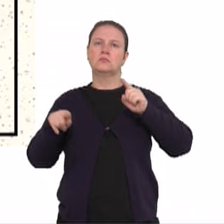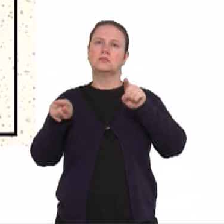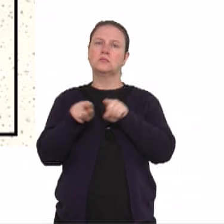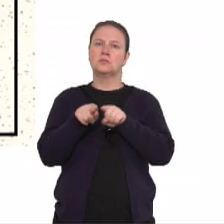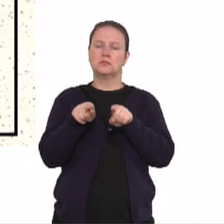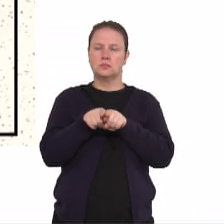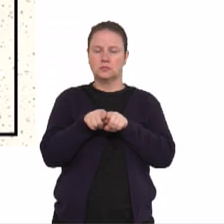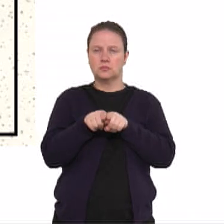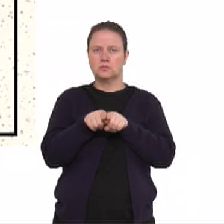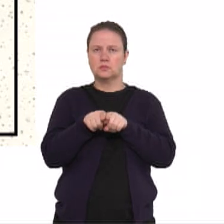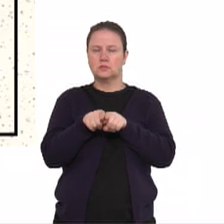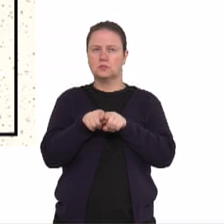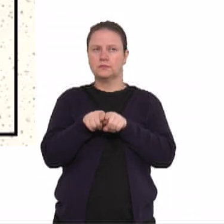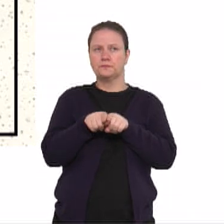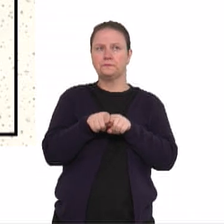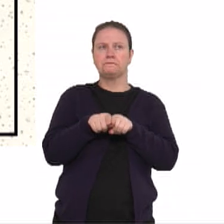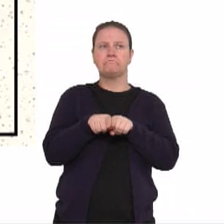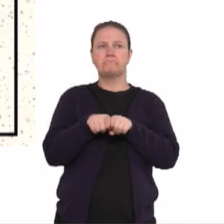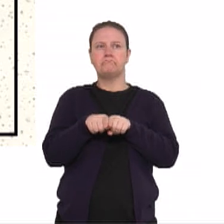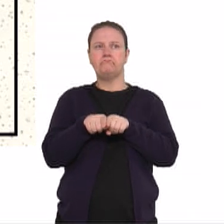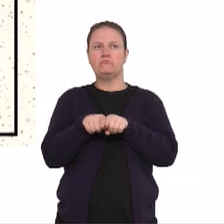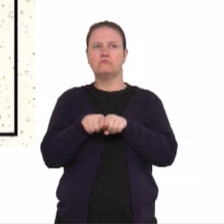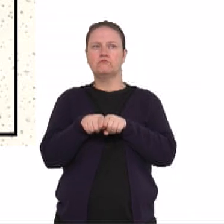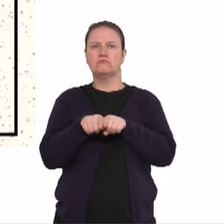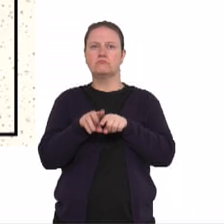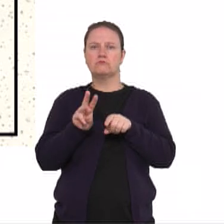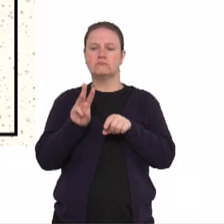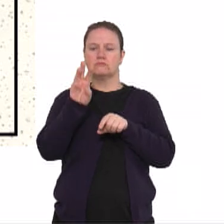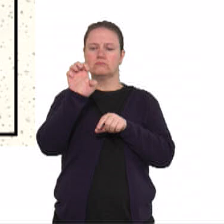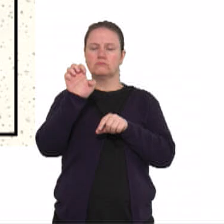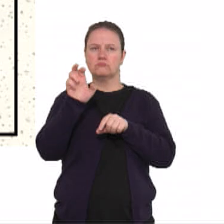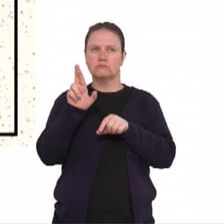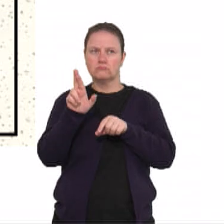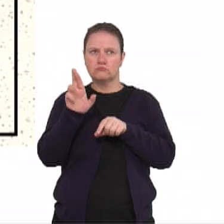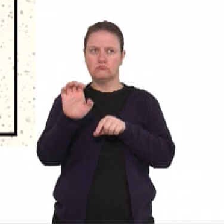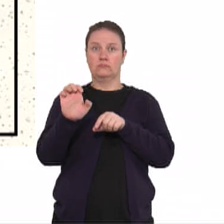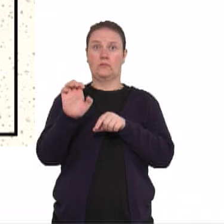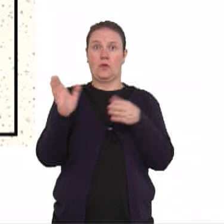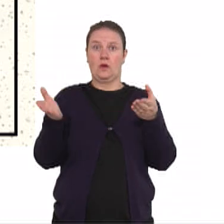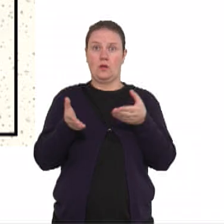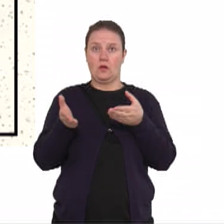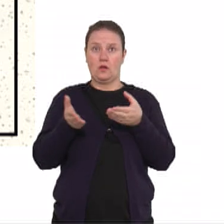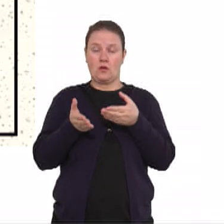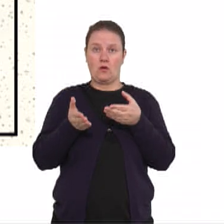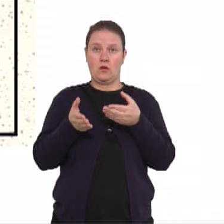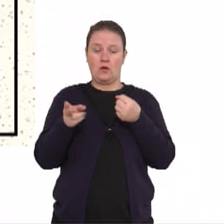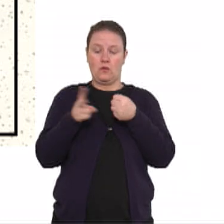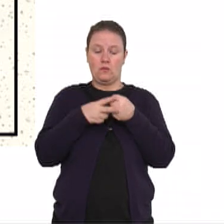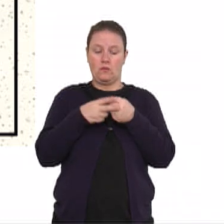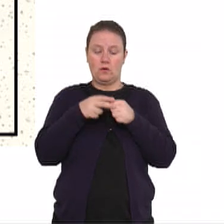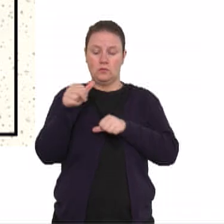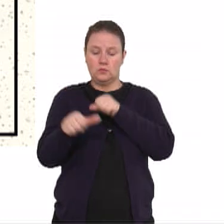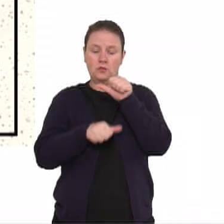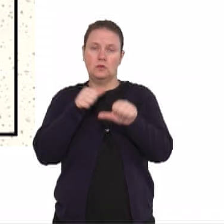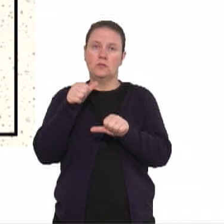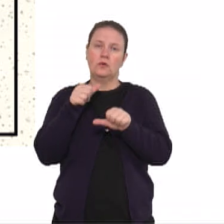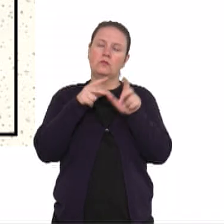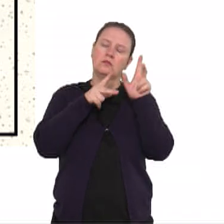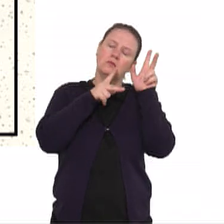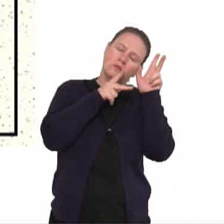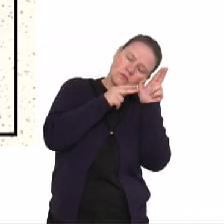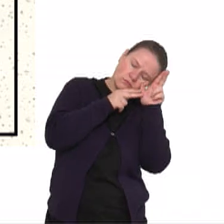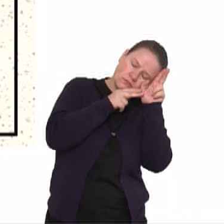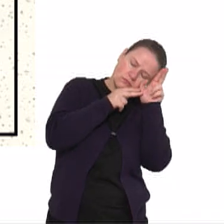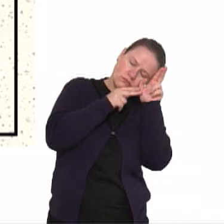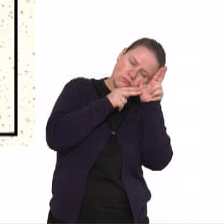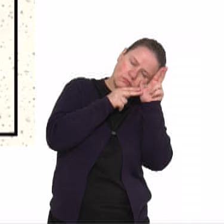ser o were. We were sleeping. Ah, aqui mudou o verbo, sleeping, dormindo. Nós estávamos